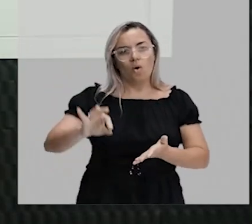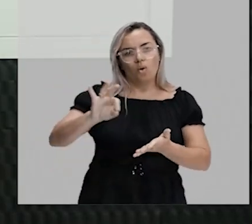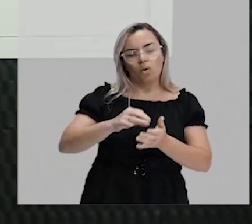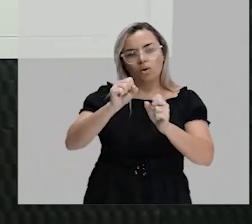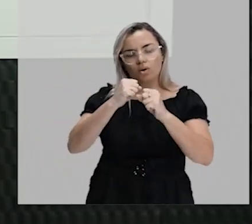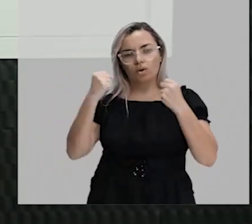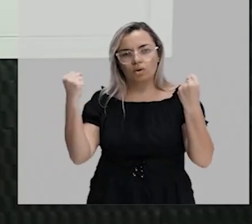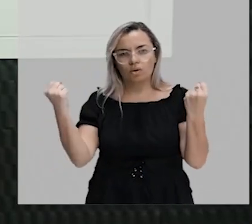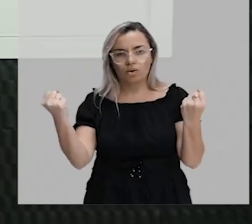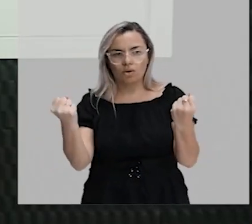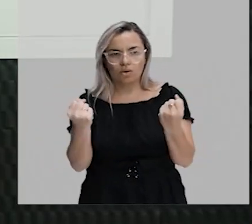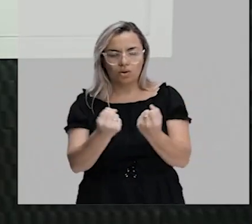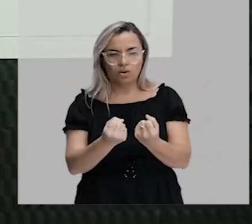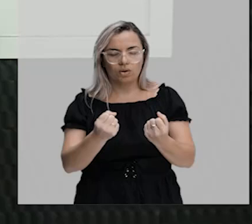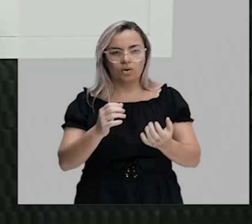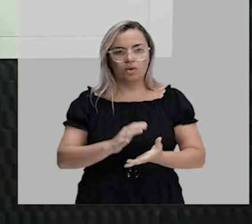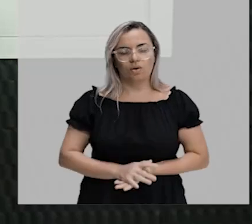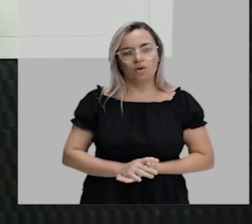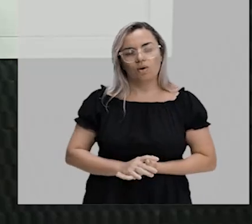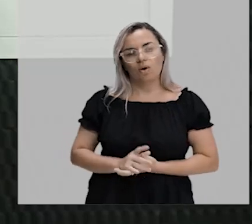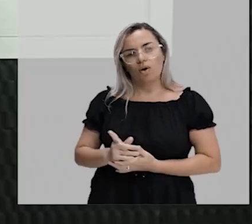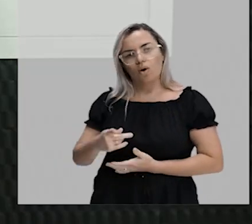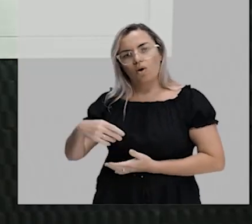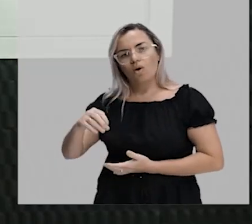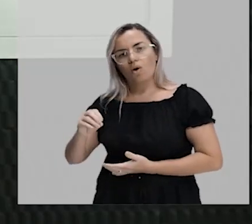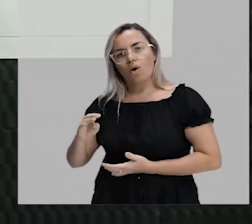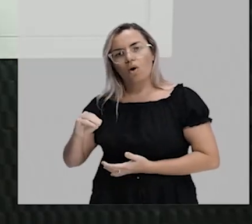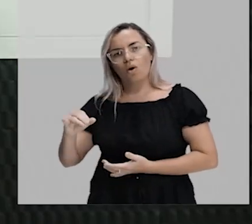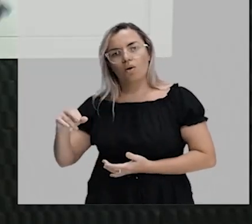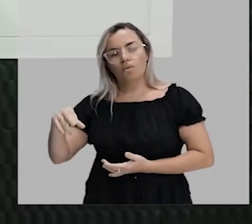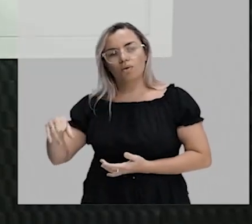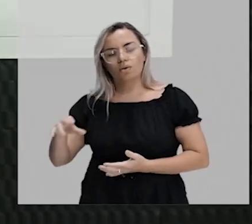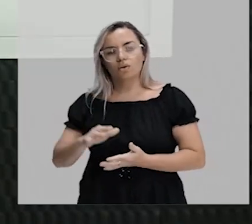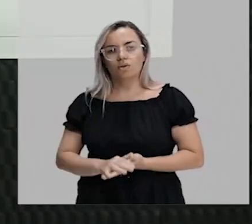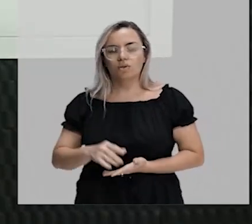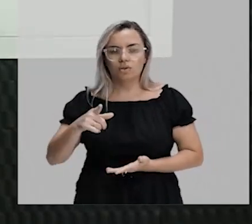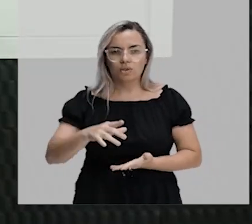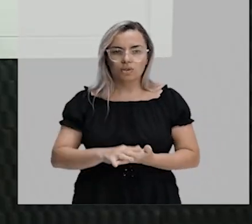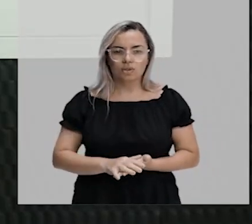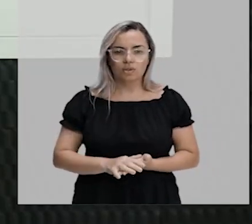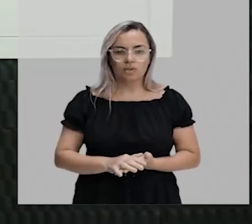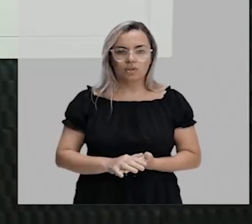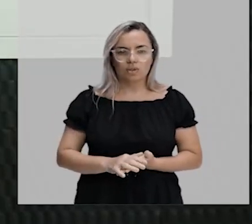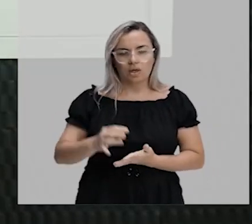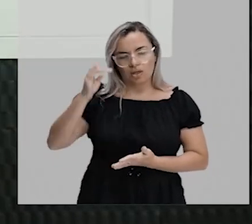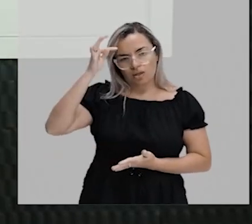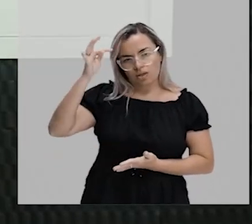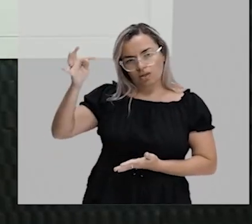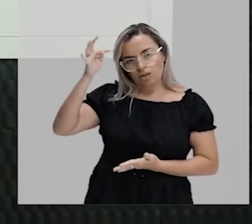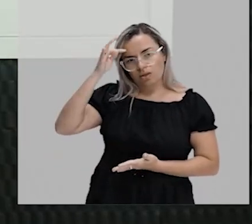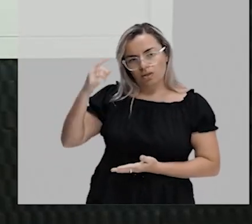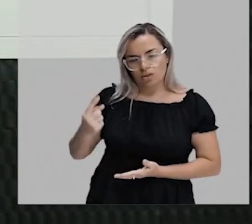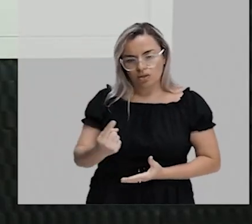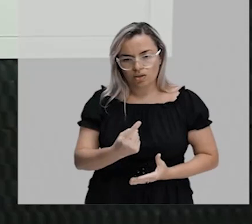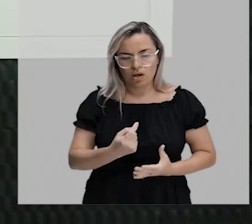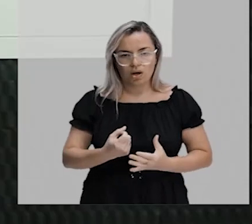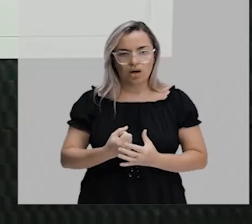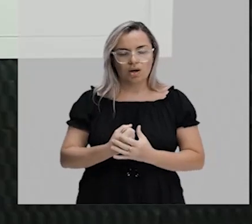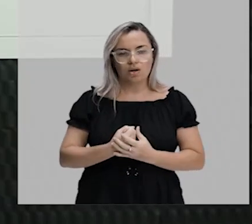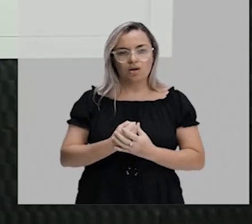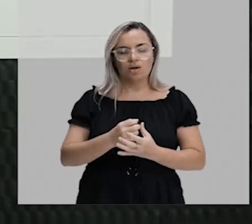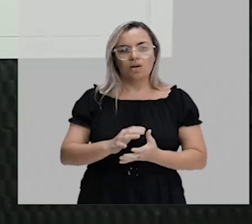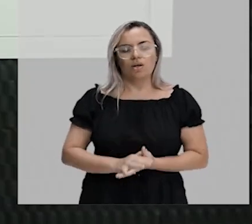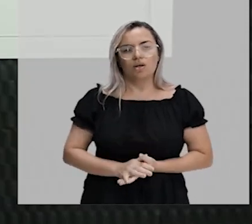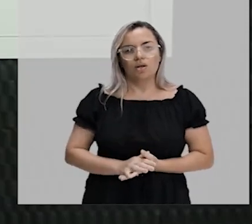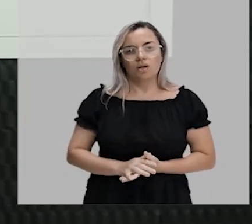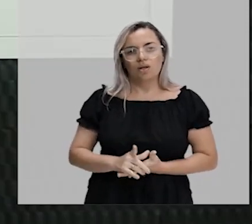tá? Advindo ali de Hobbes com a sua defesa do absolutismo, Locke e Rousseau com o liberalismo, ok? E a